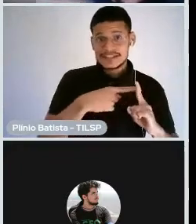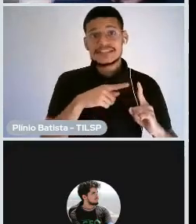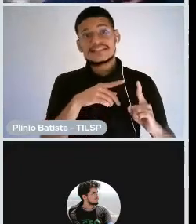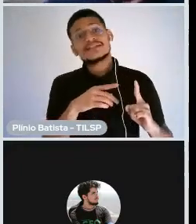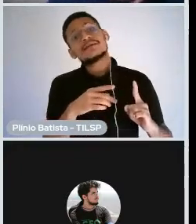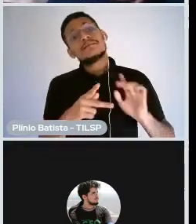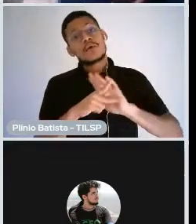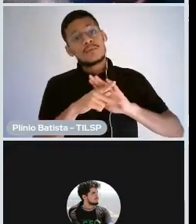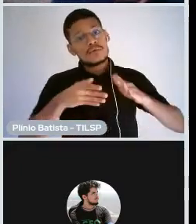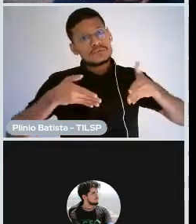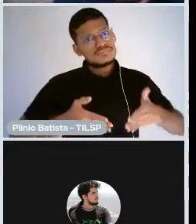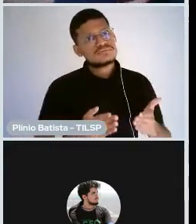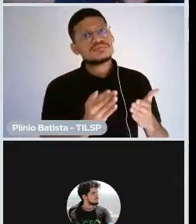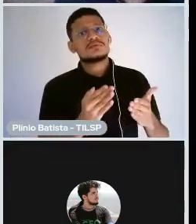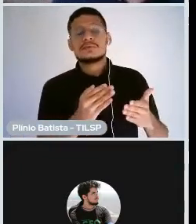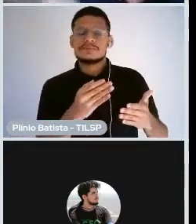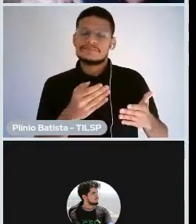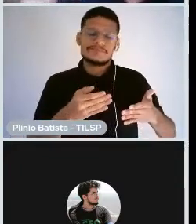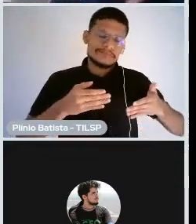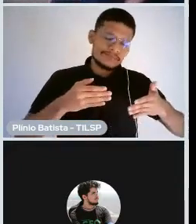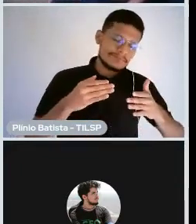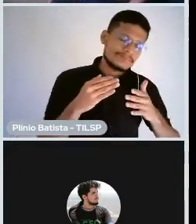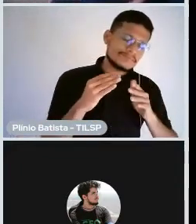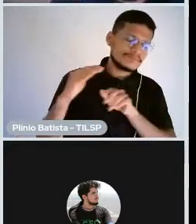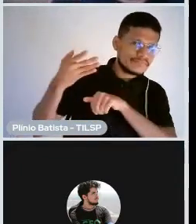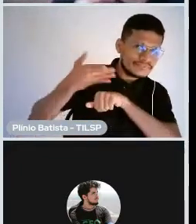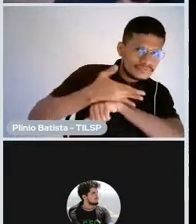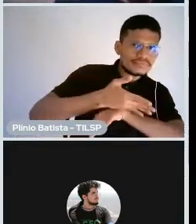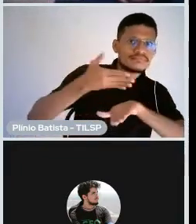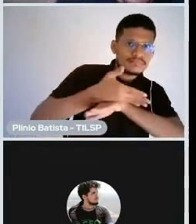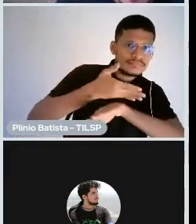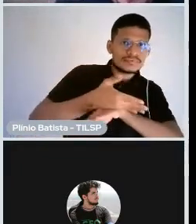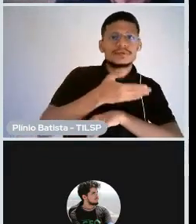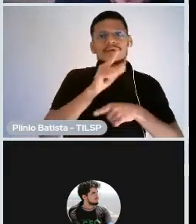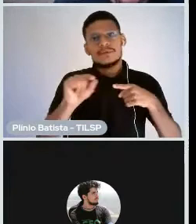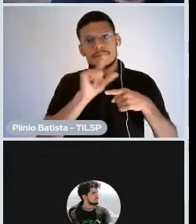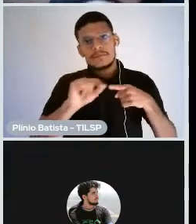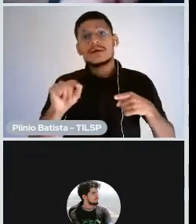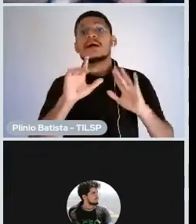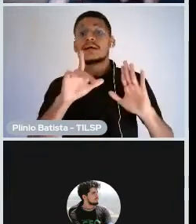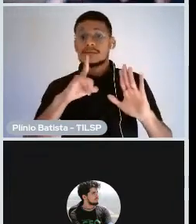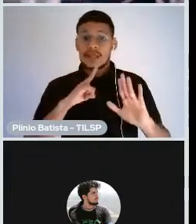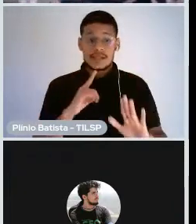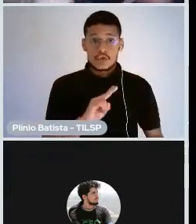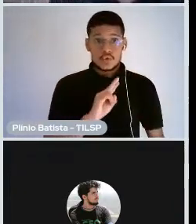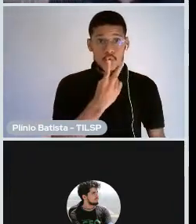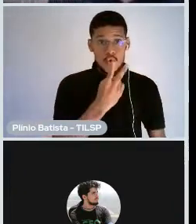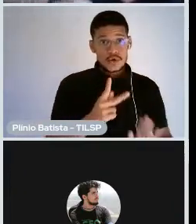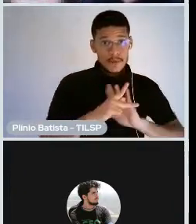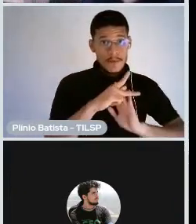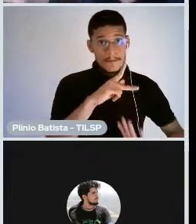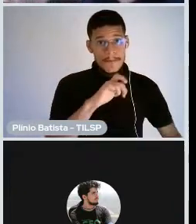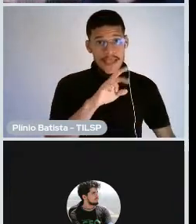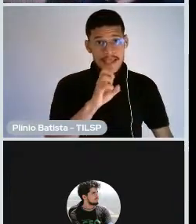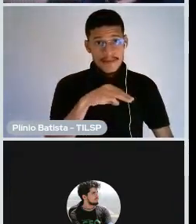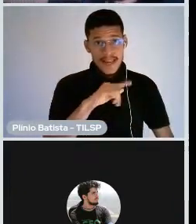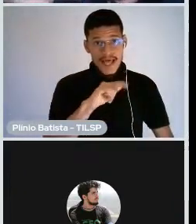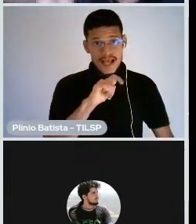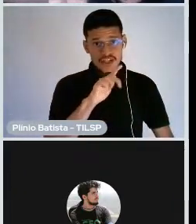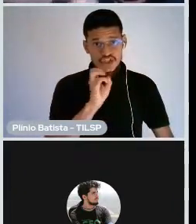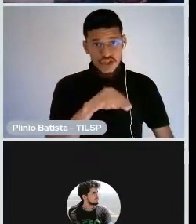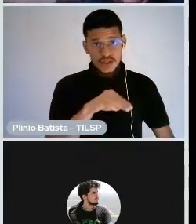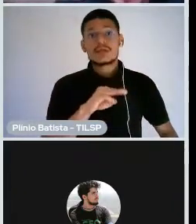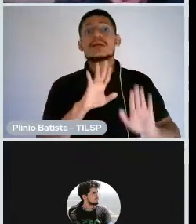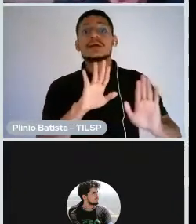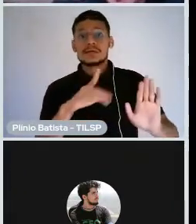a taxa de imigração e emigração, na de imigração eu coloquei 2 de permilagem, como exemplo. E na taxa de